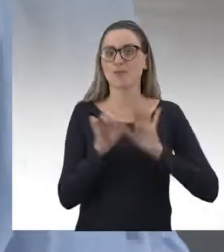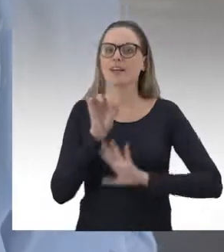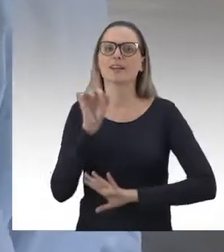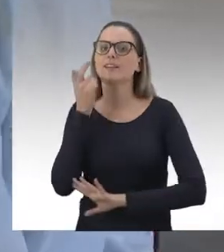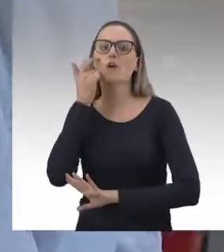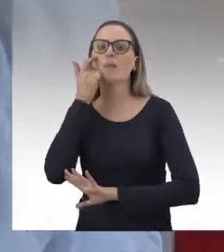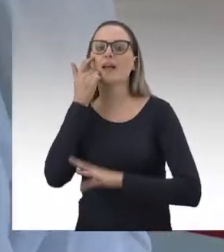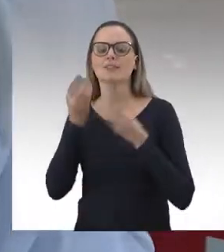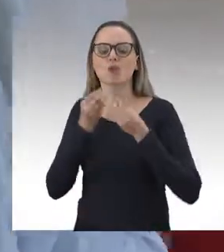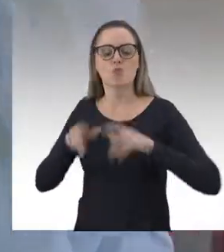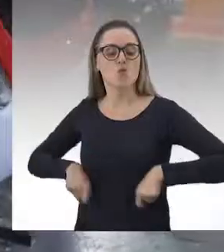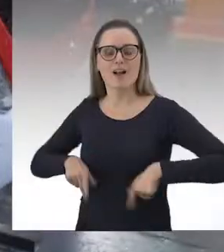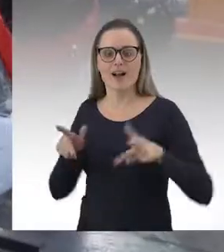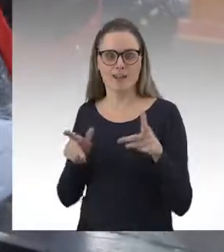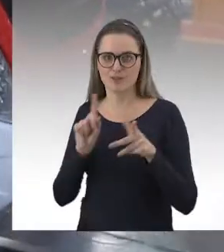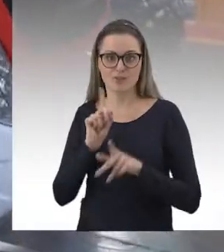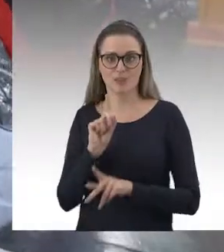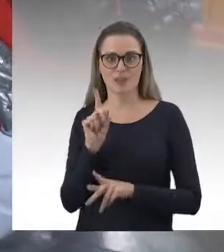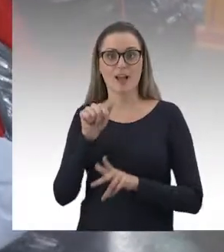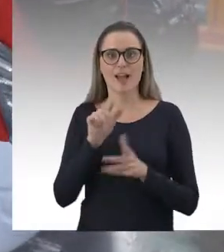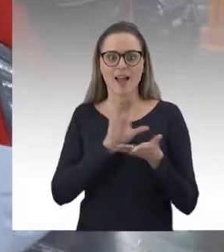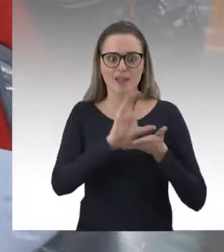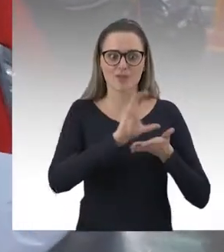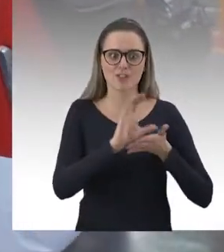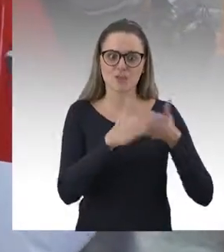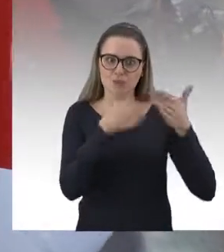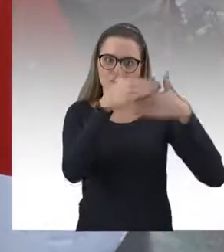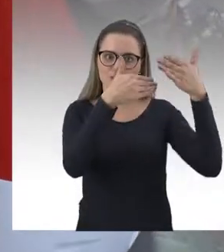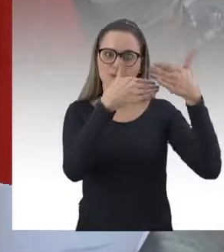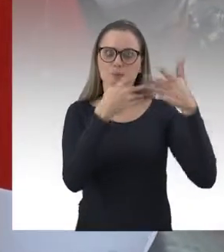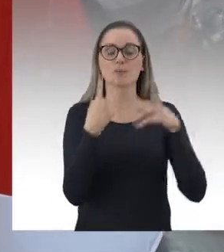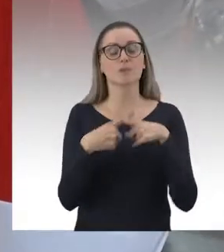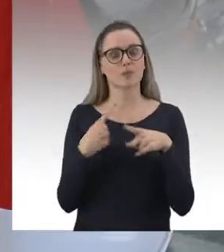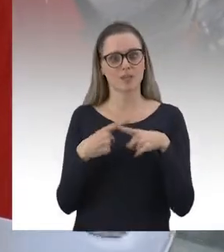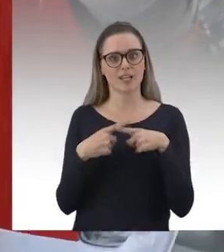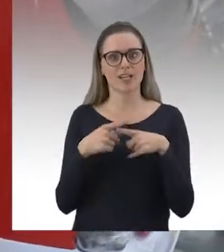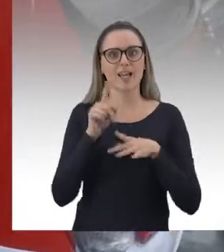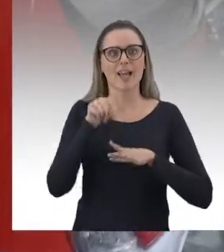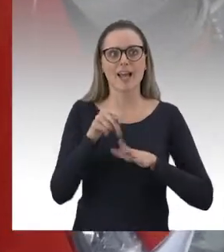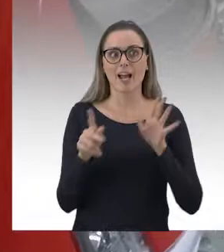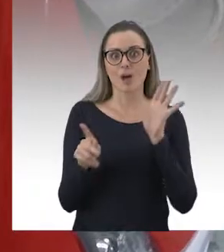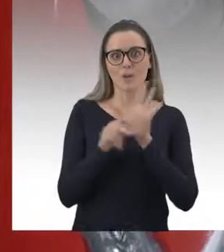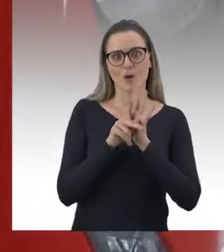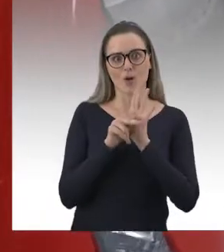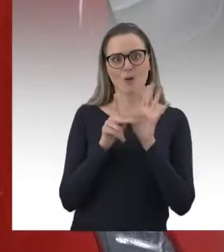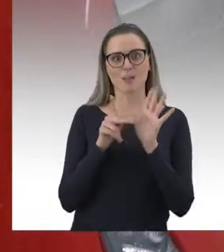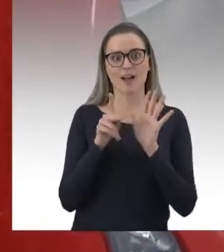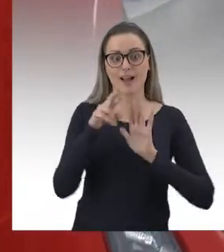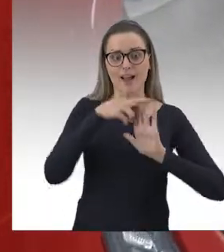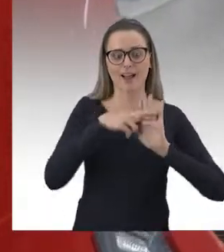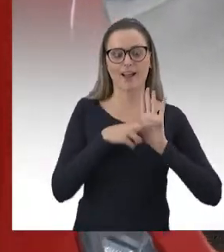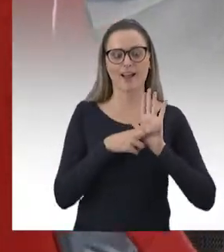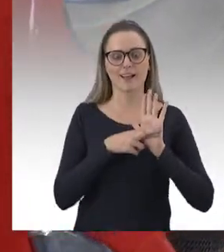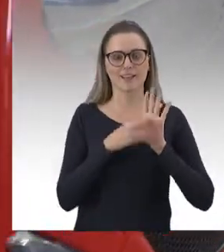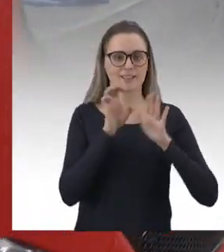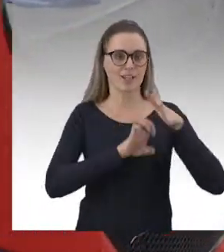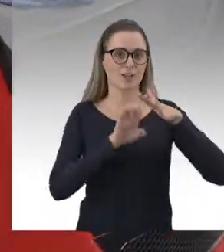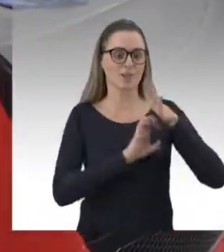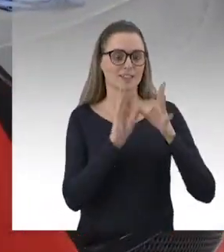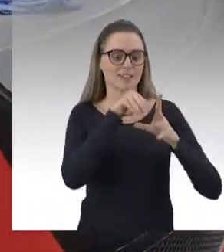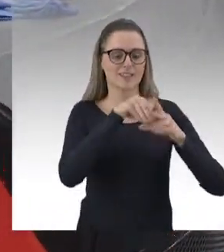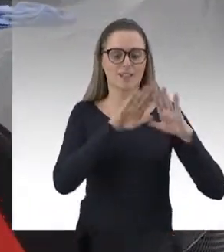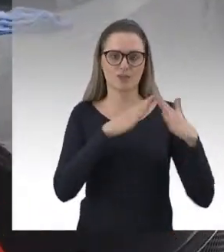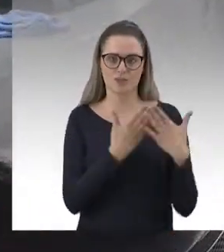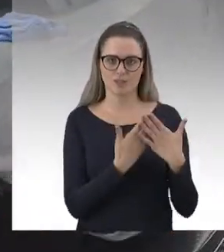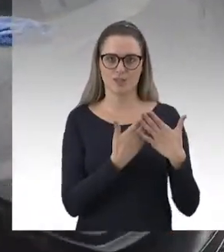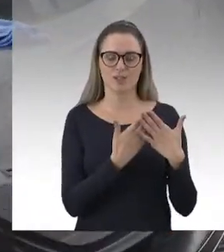custo, é investimento, porque tu vai colocar a filosofia da tua empresa dentro daquela escola. Quando